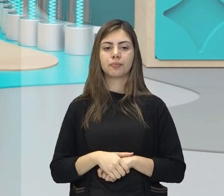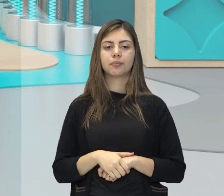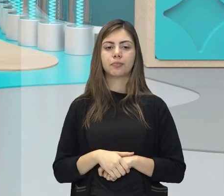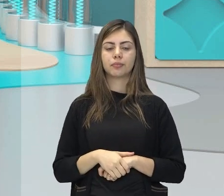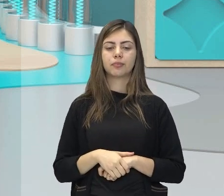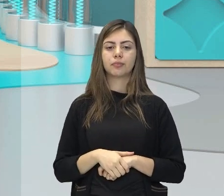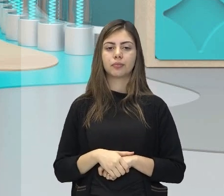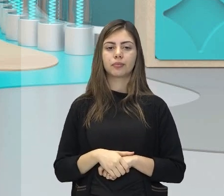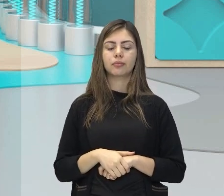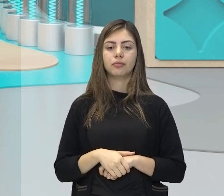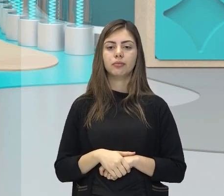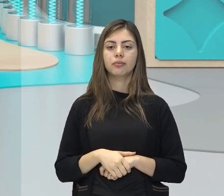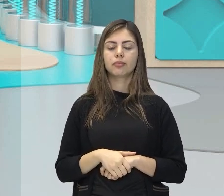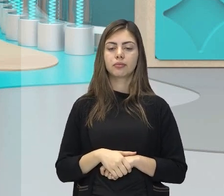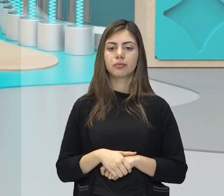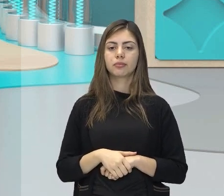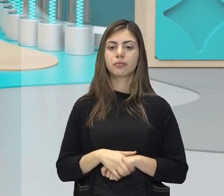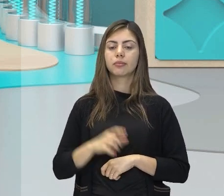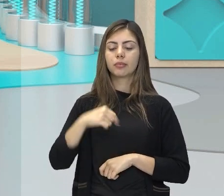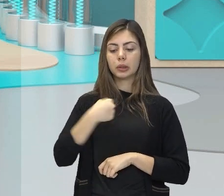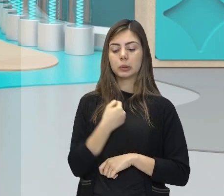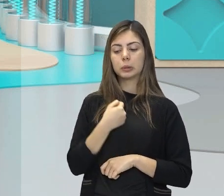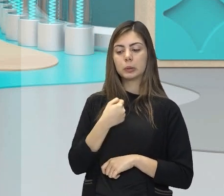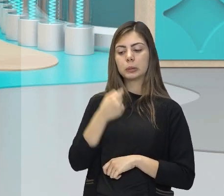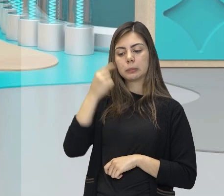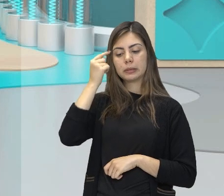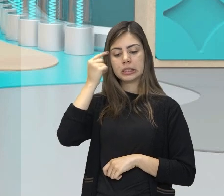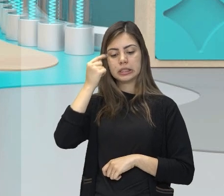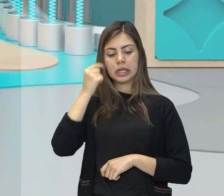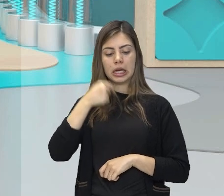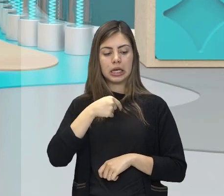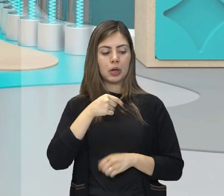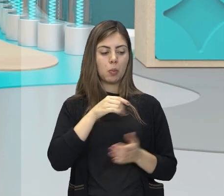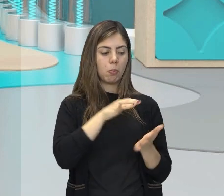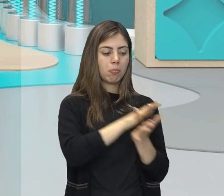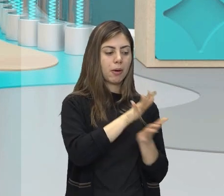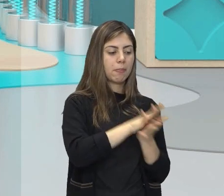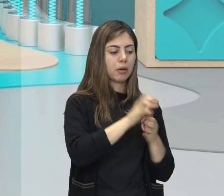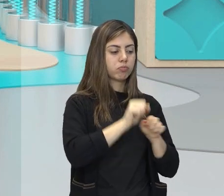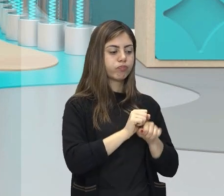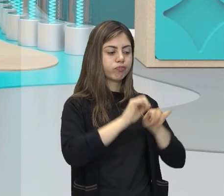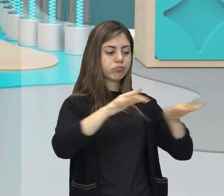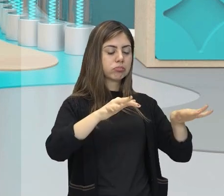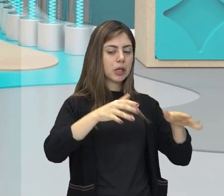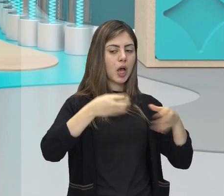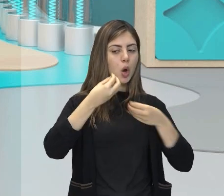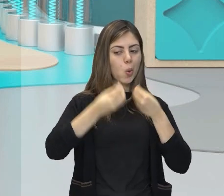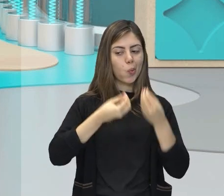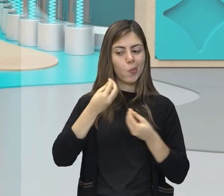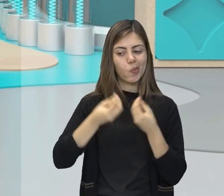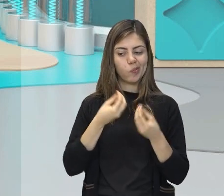também é interessante pensar onde a sua entrevista será publicada, né? Qual